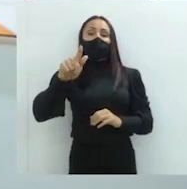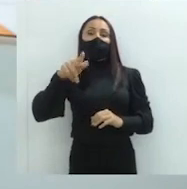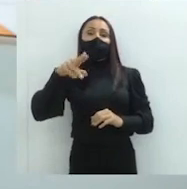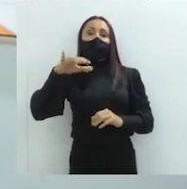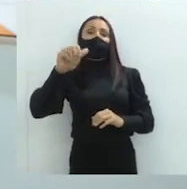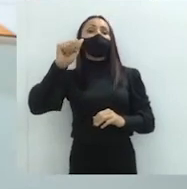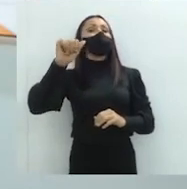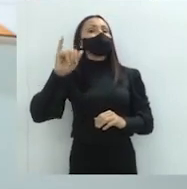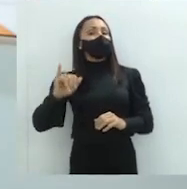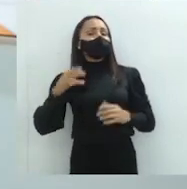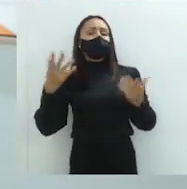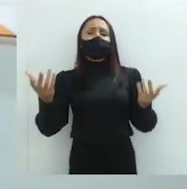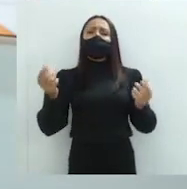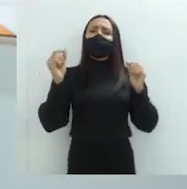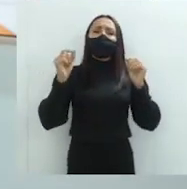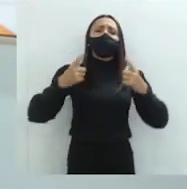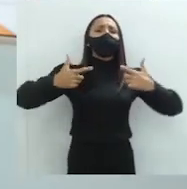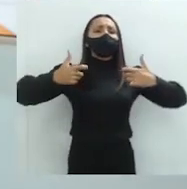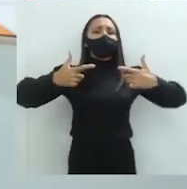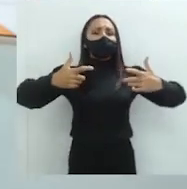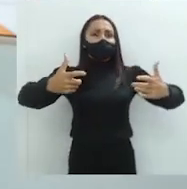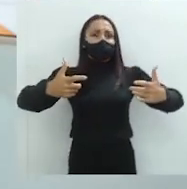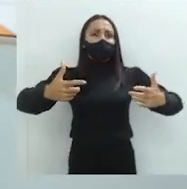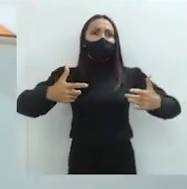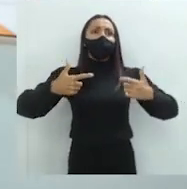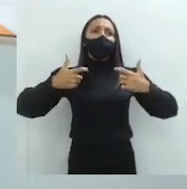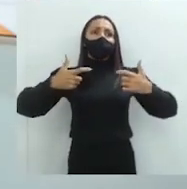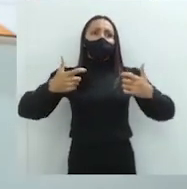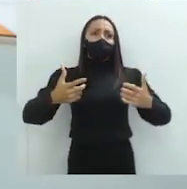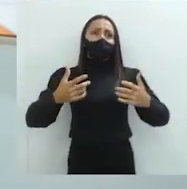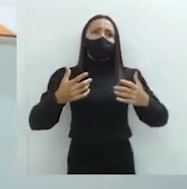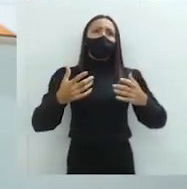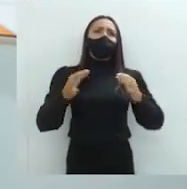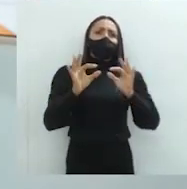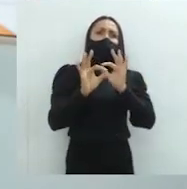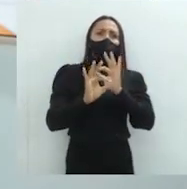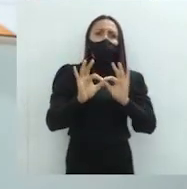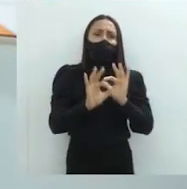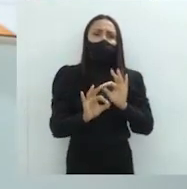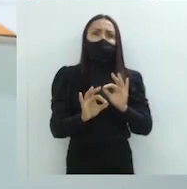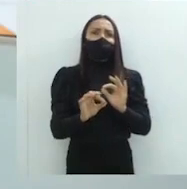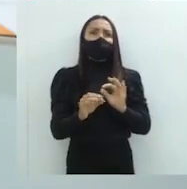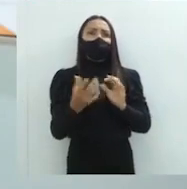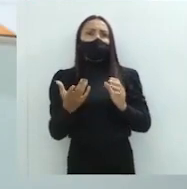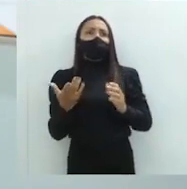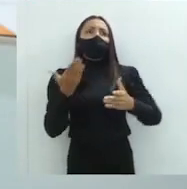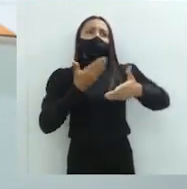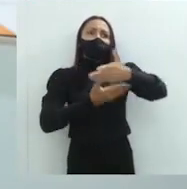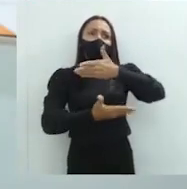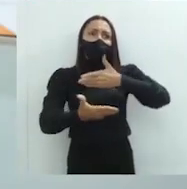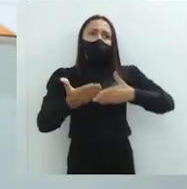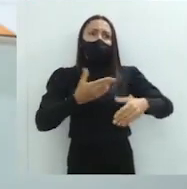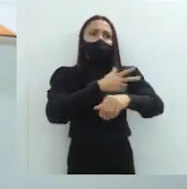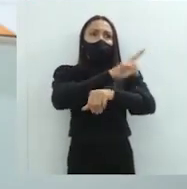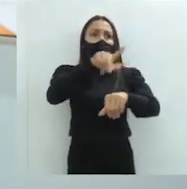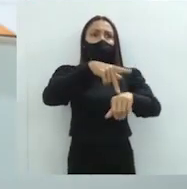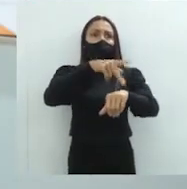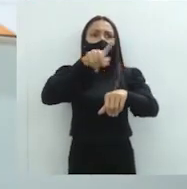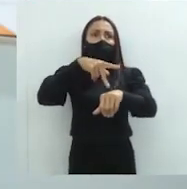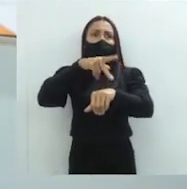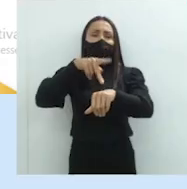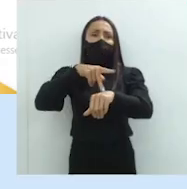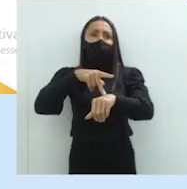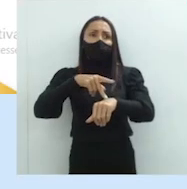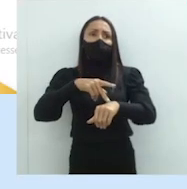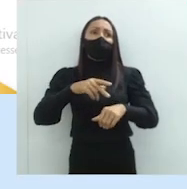a Guerra do Paraguai foi um conflito armado que envolveu países